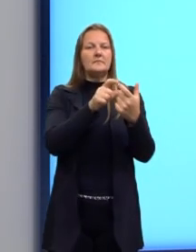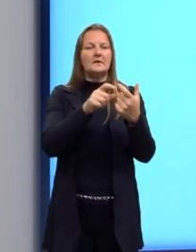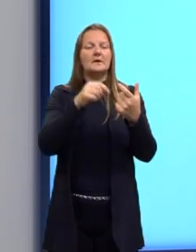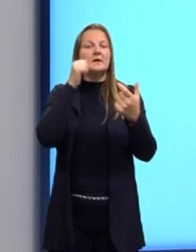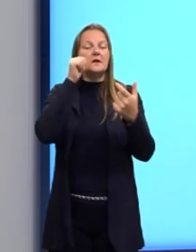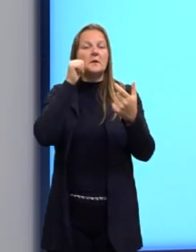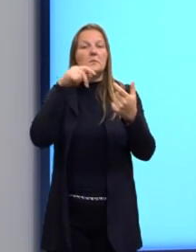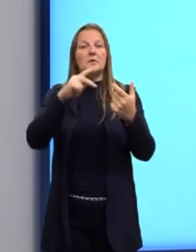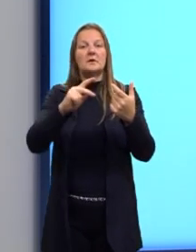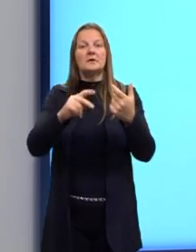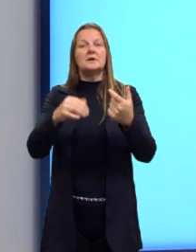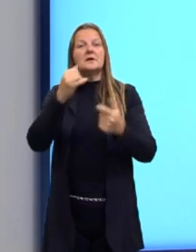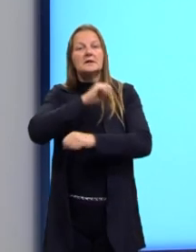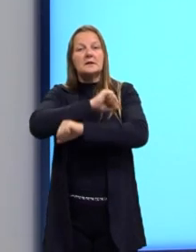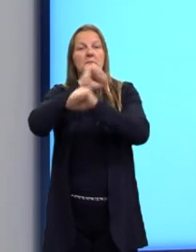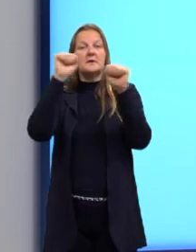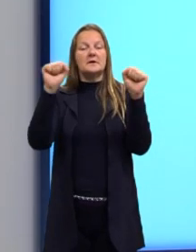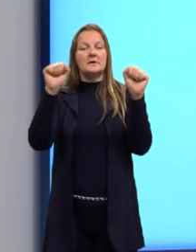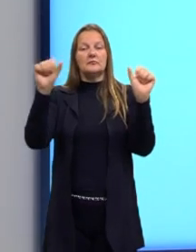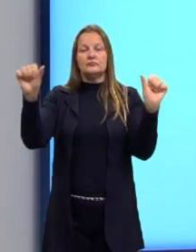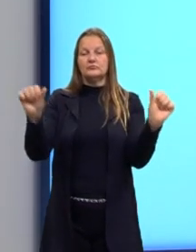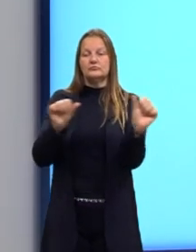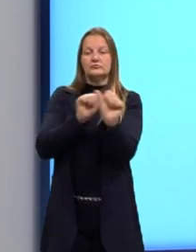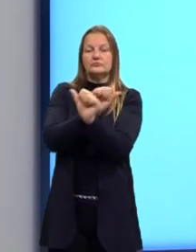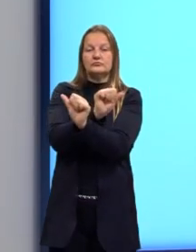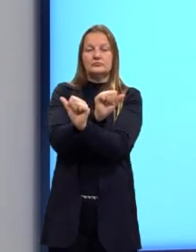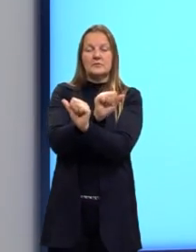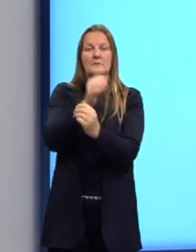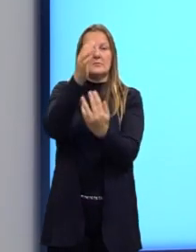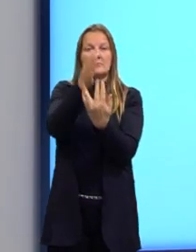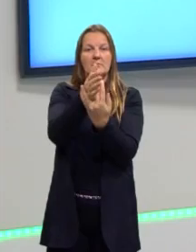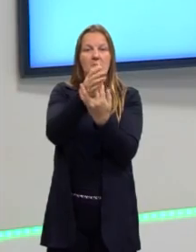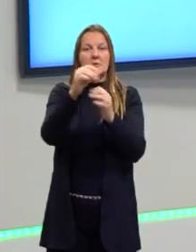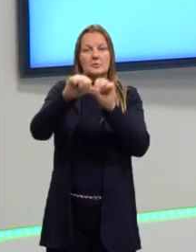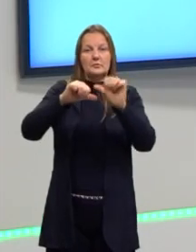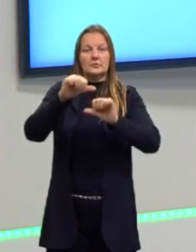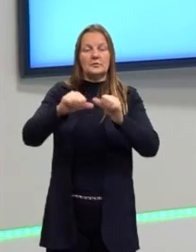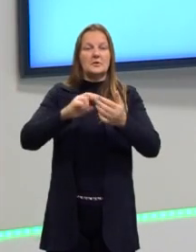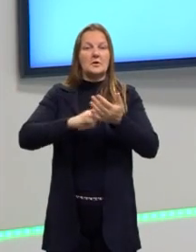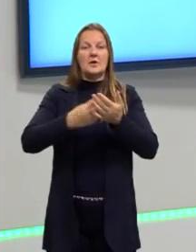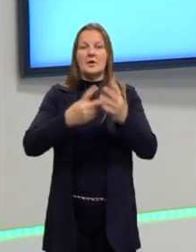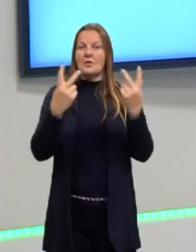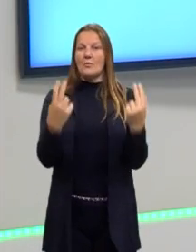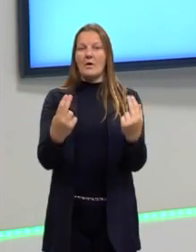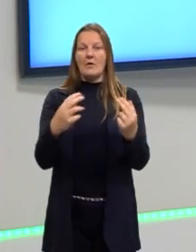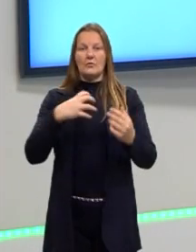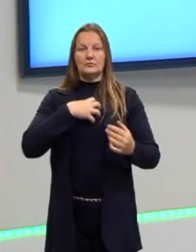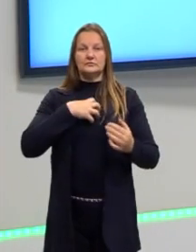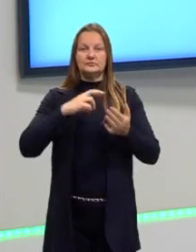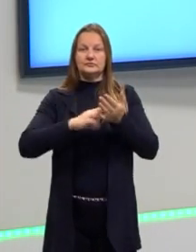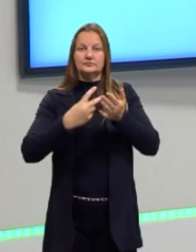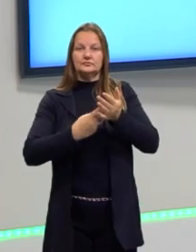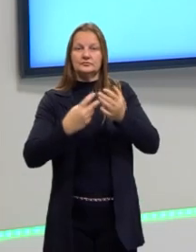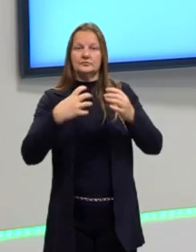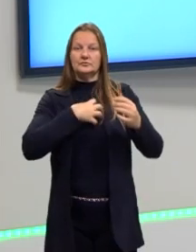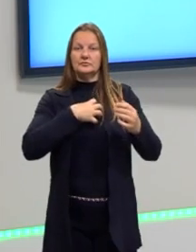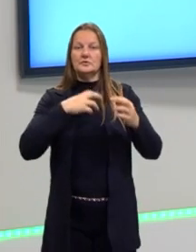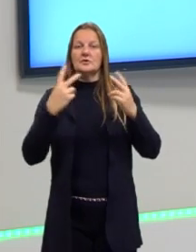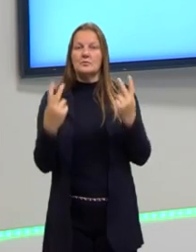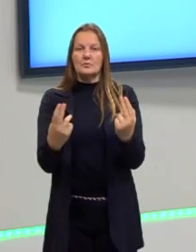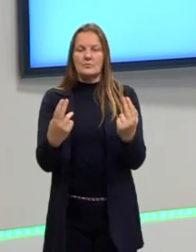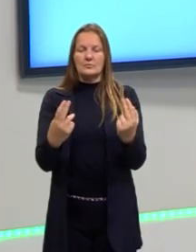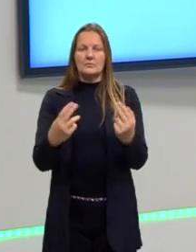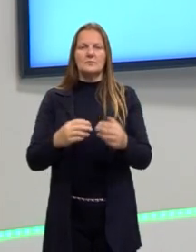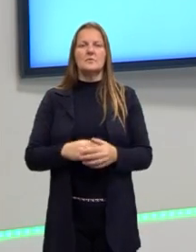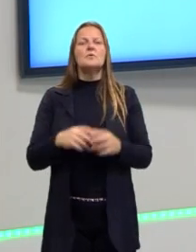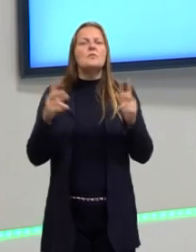para ela de manhã a tradução da minha frase vai ser a mesma o entendimento da minha frase